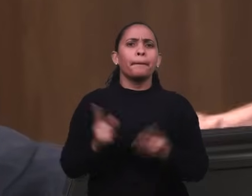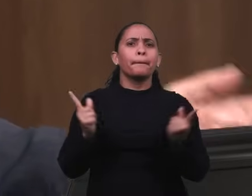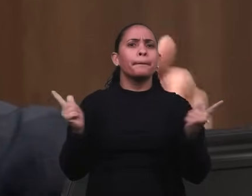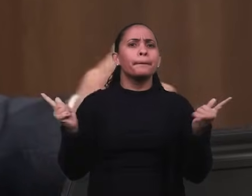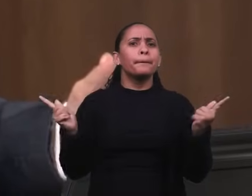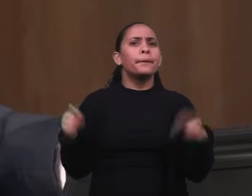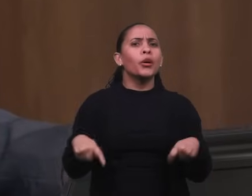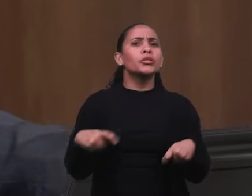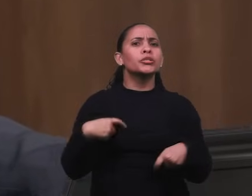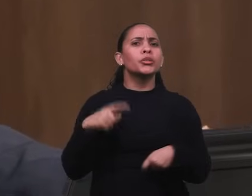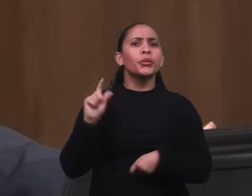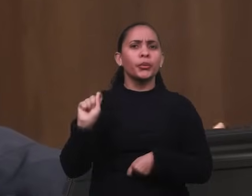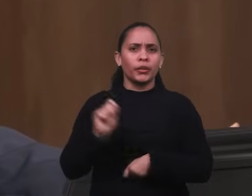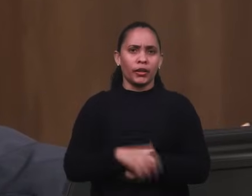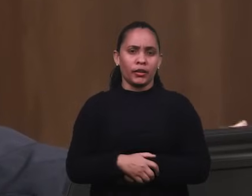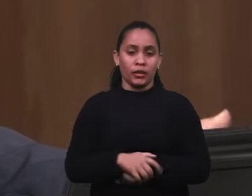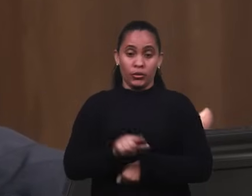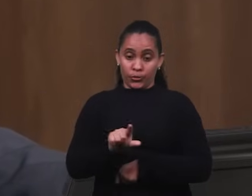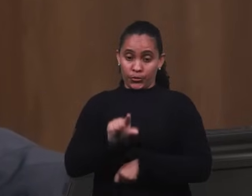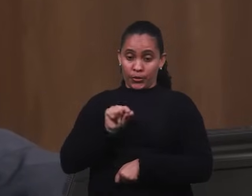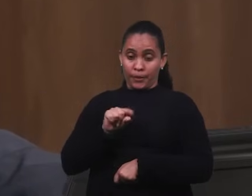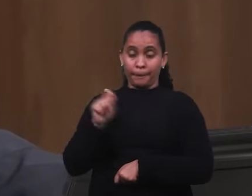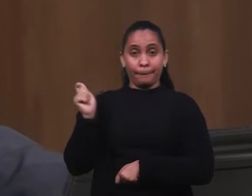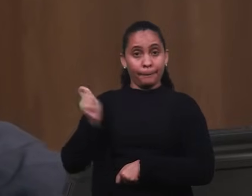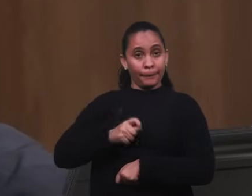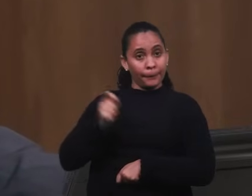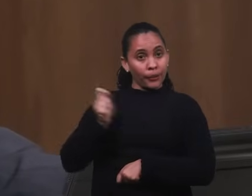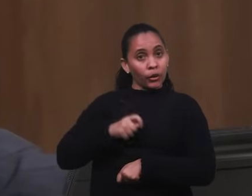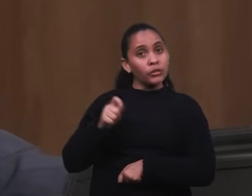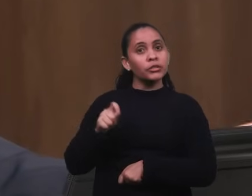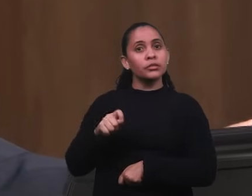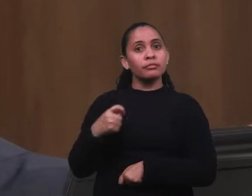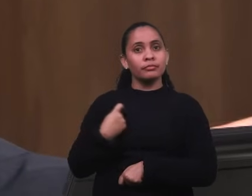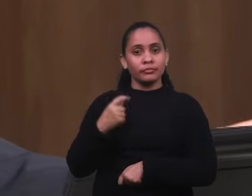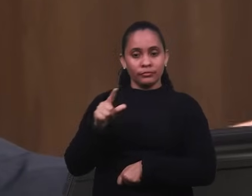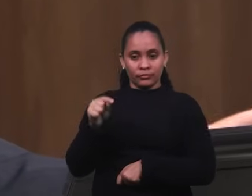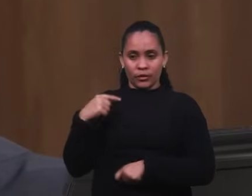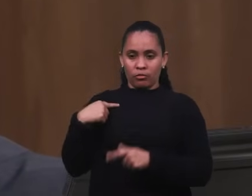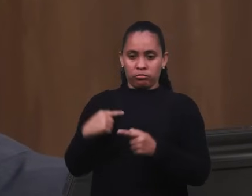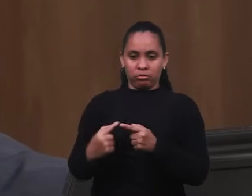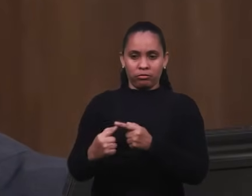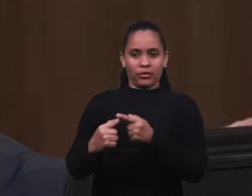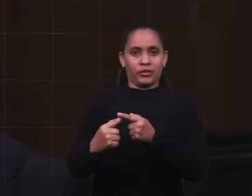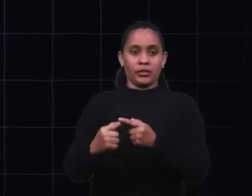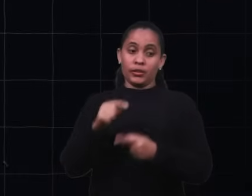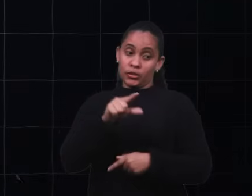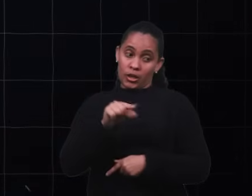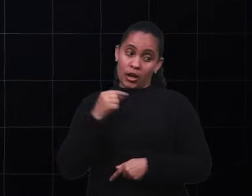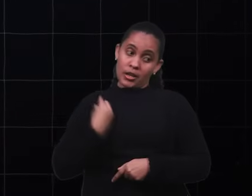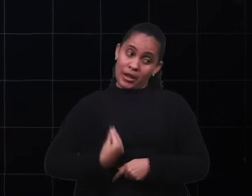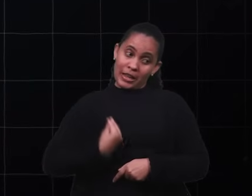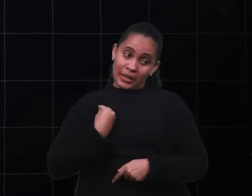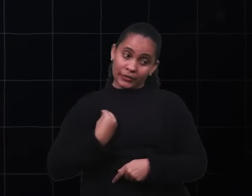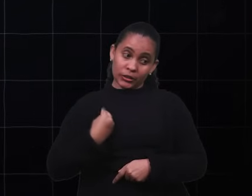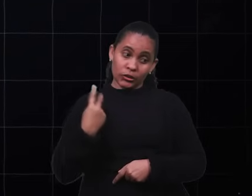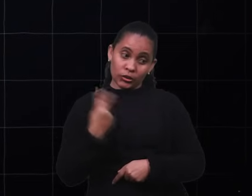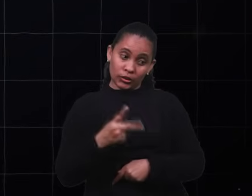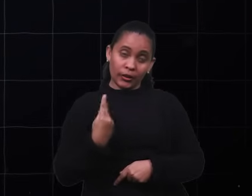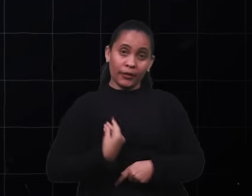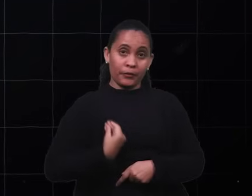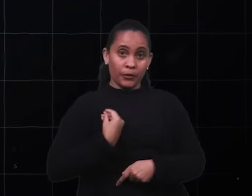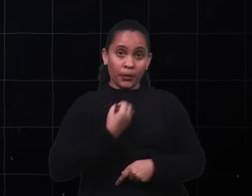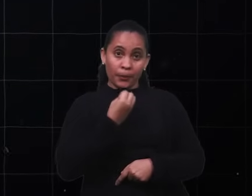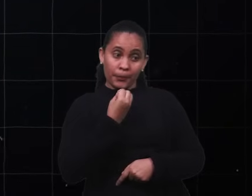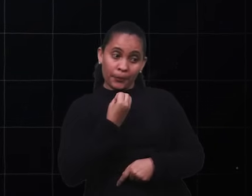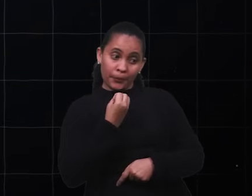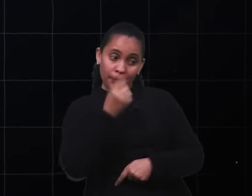pode refletir naquilo que vai ser a nossa descendência, porque ele diz assim, escolha, pois, a vida, para que vivas